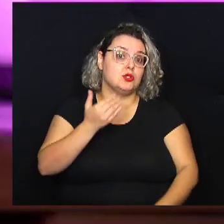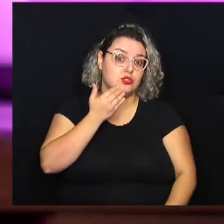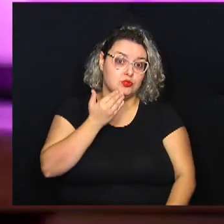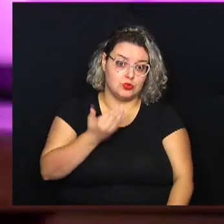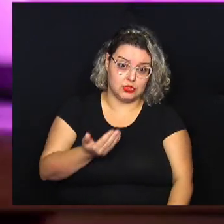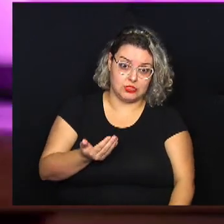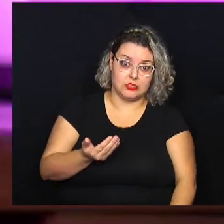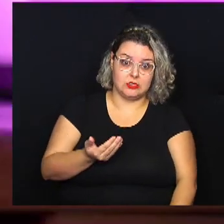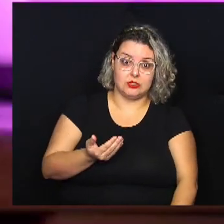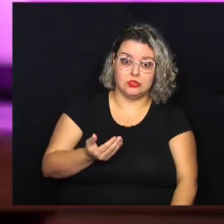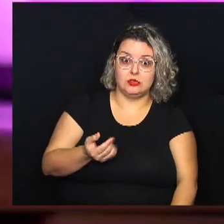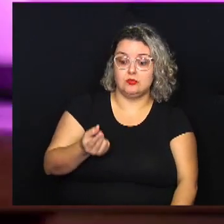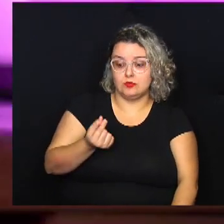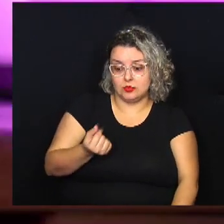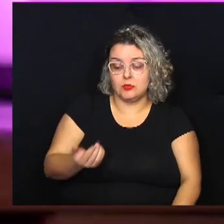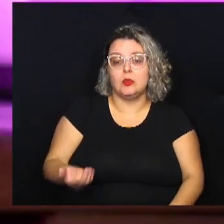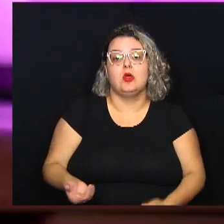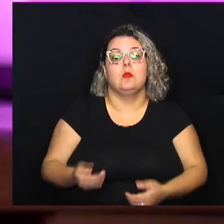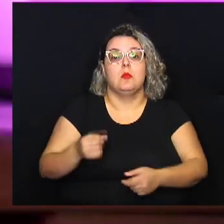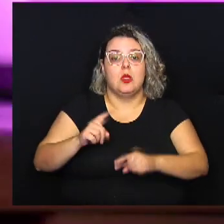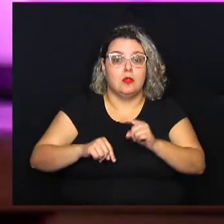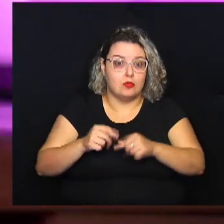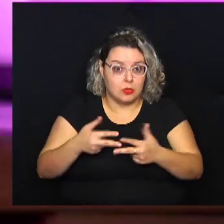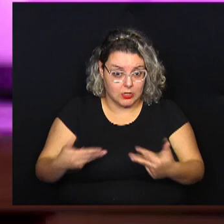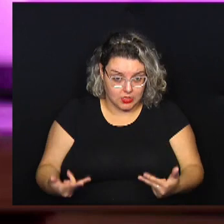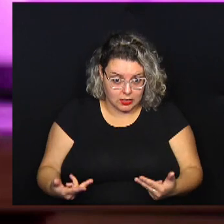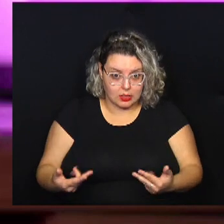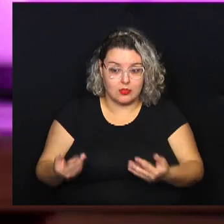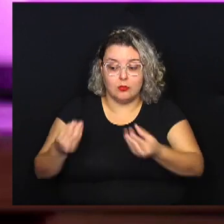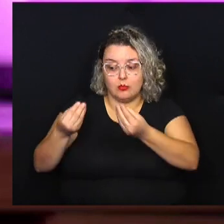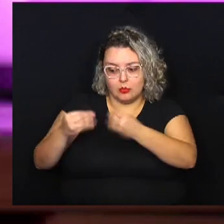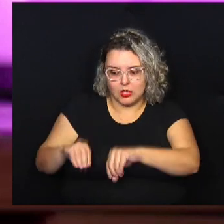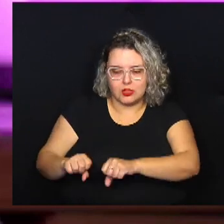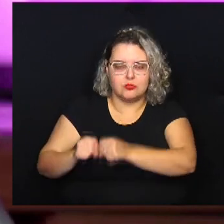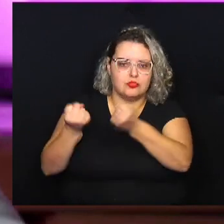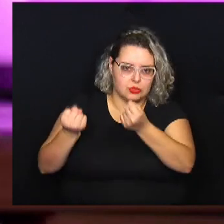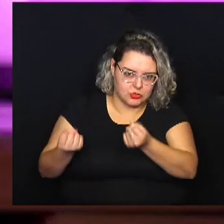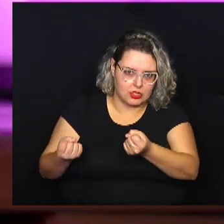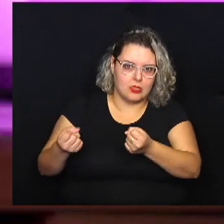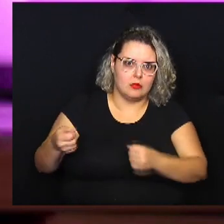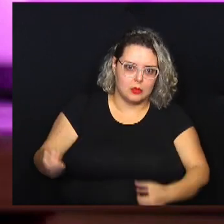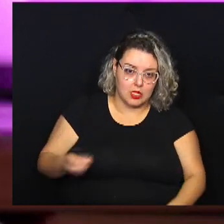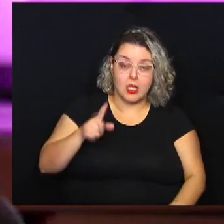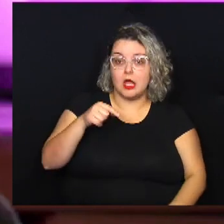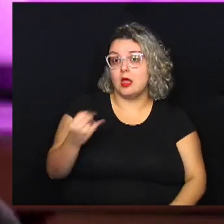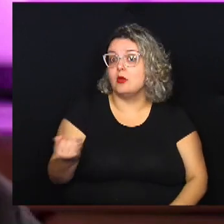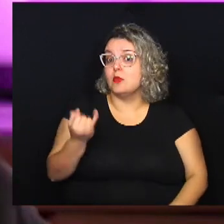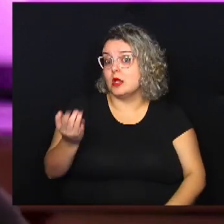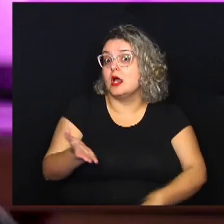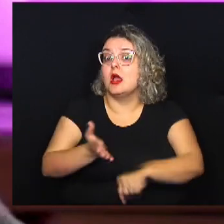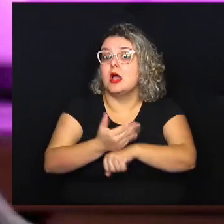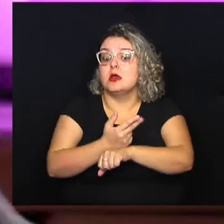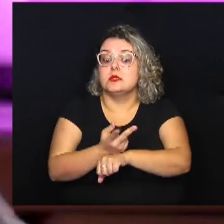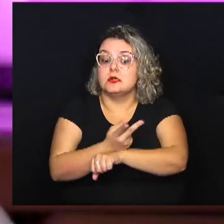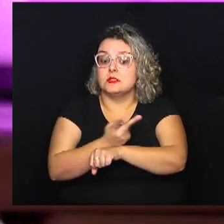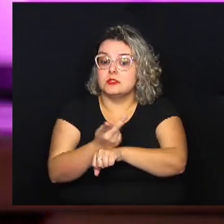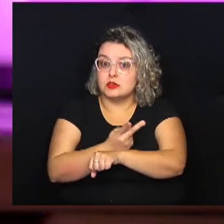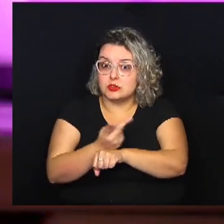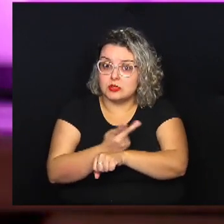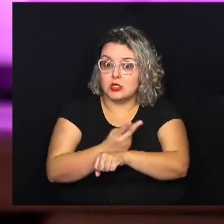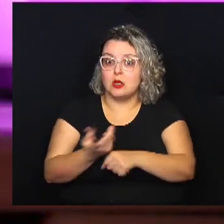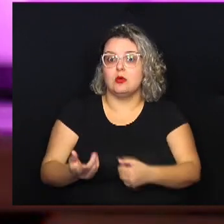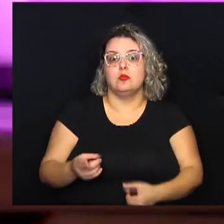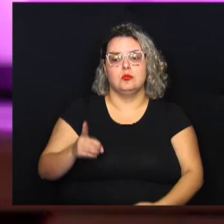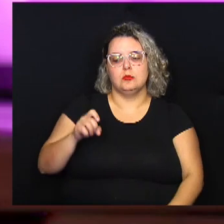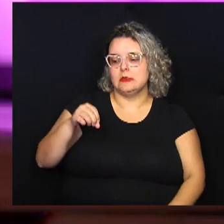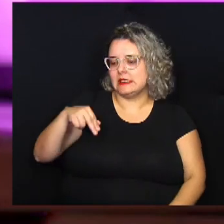uma indenização pelo dano material causado a uma mala. É importante que, antes de se buscar um dano moral,